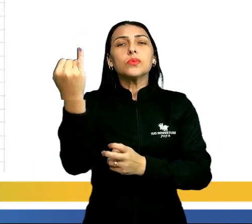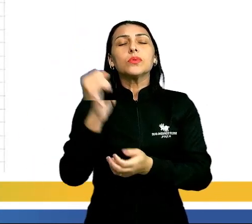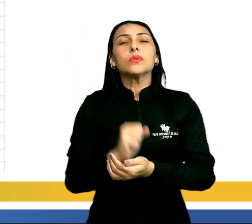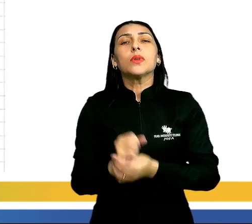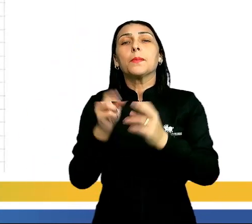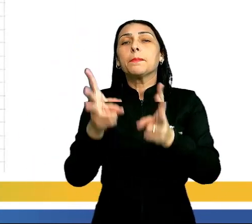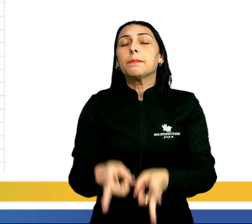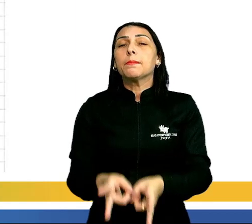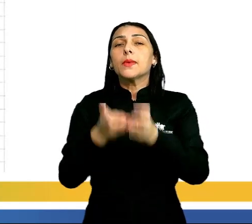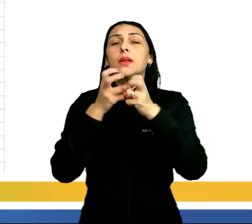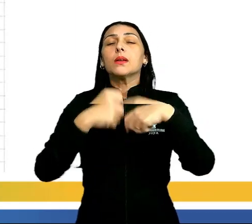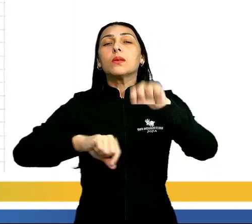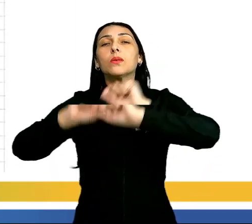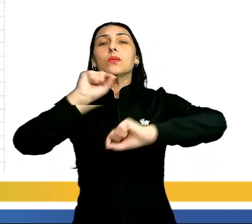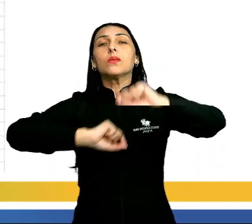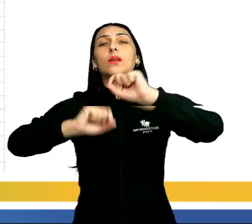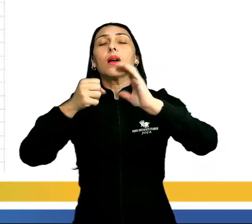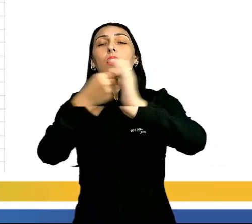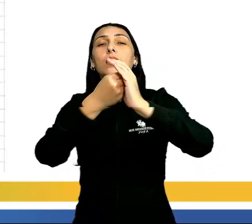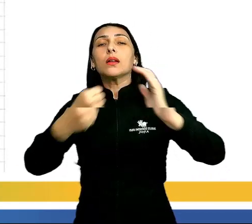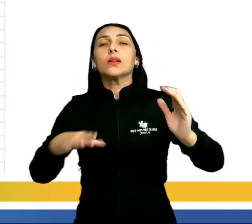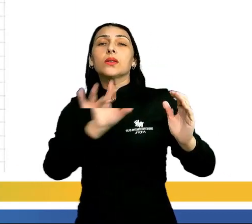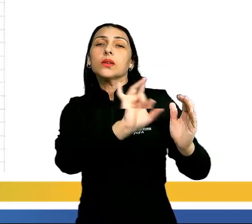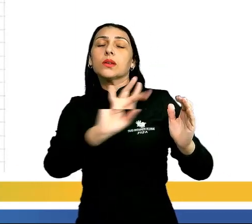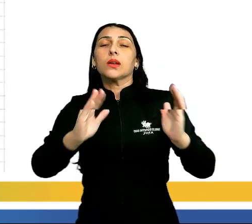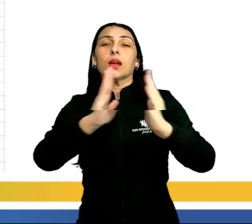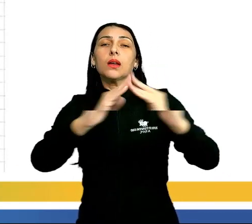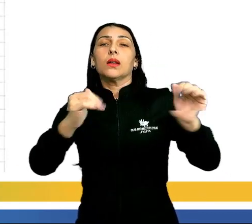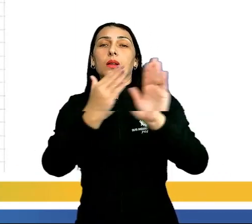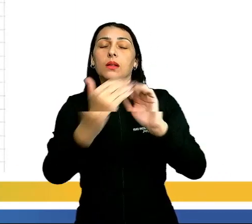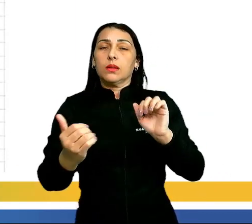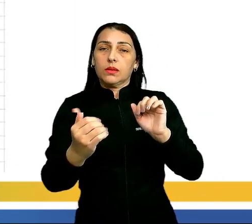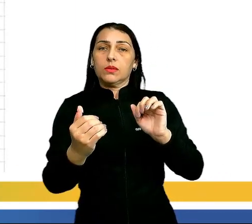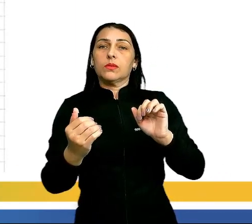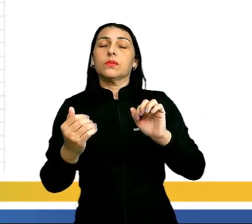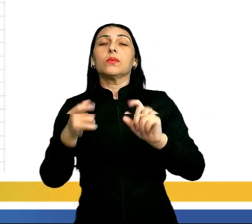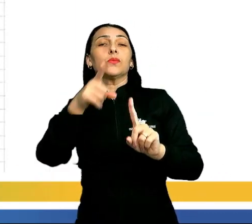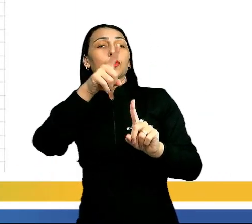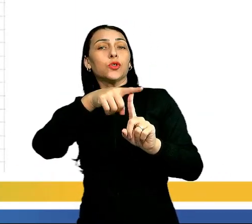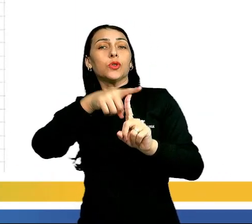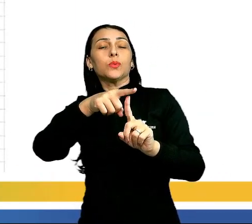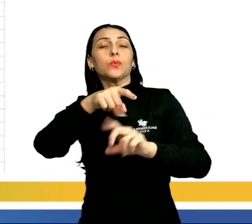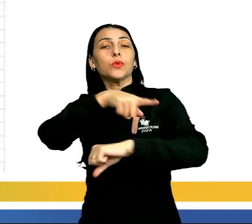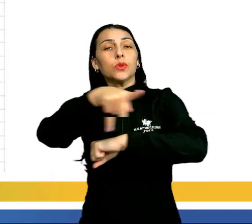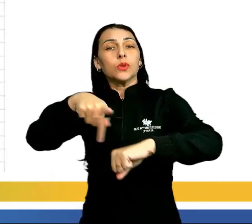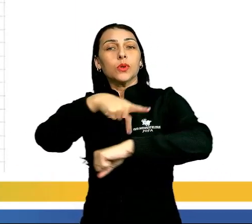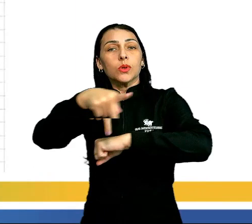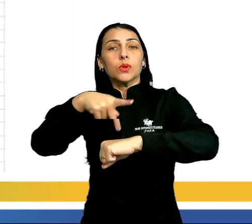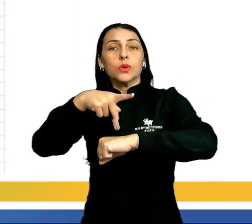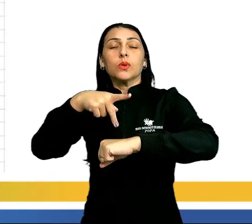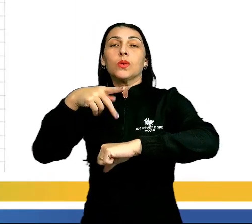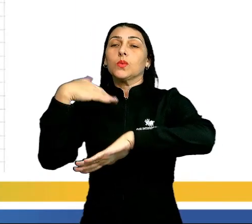e nós percebemos aí a característica de cada pirâmide para cada tipo de país, se ele é desenvolvido, subdesenvolvido ou